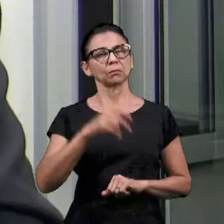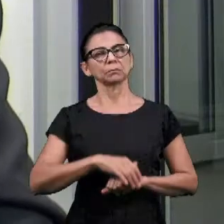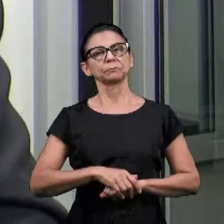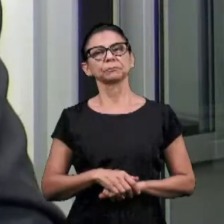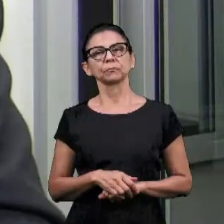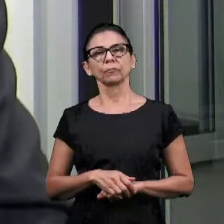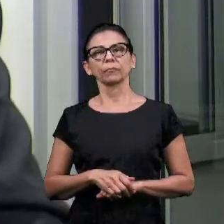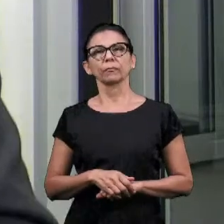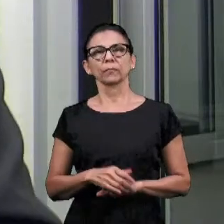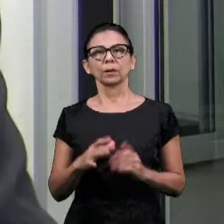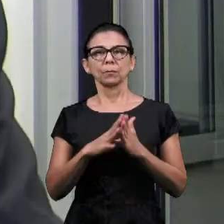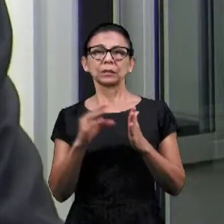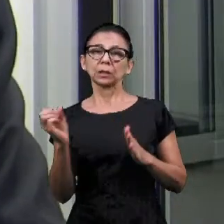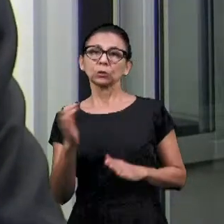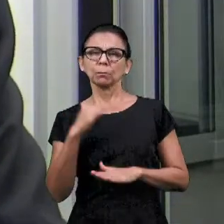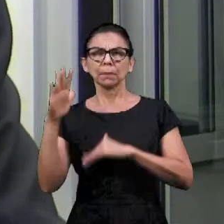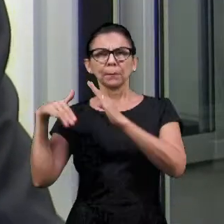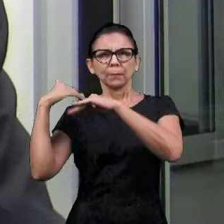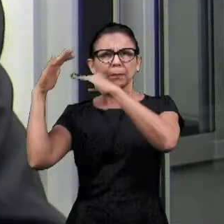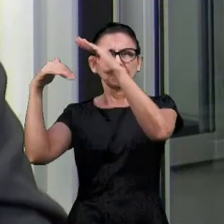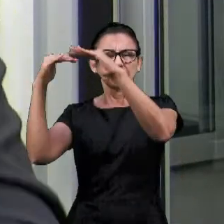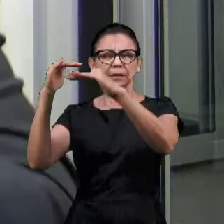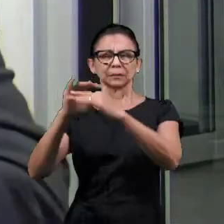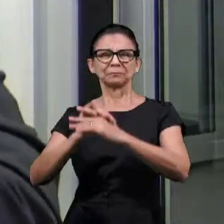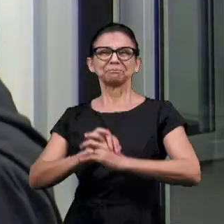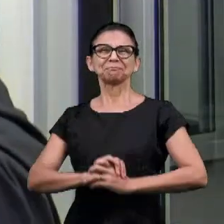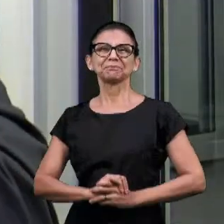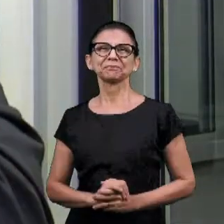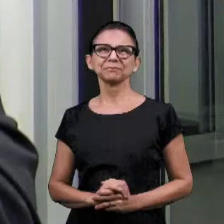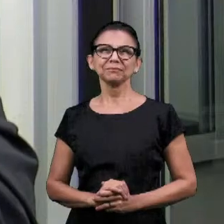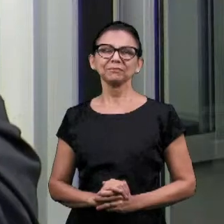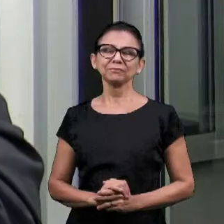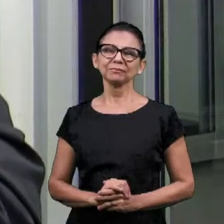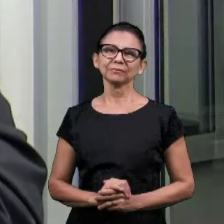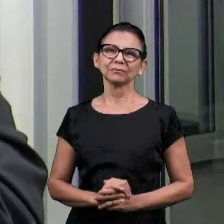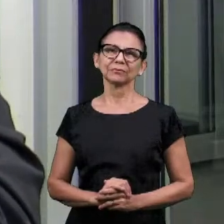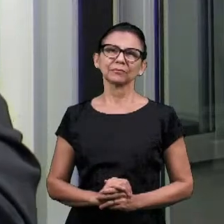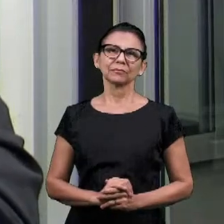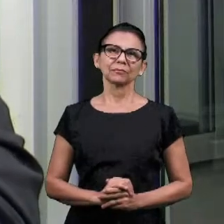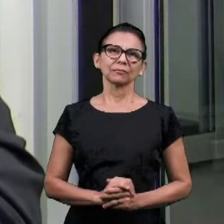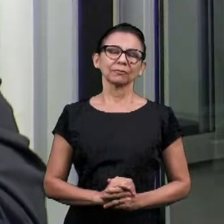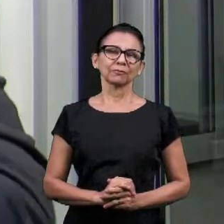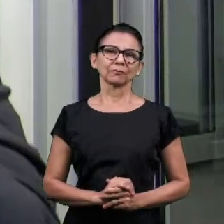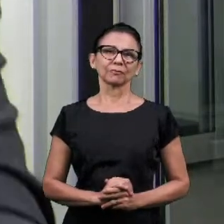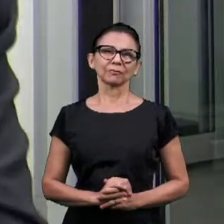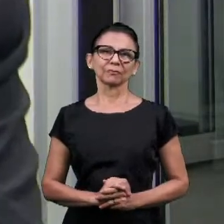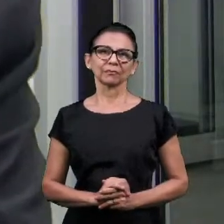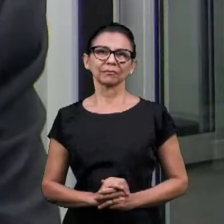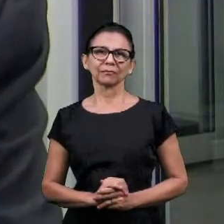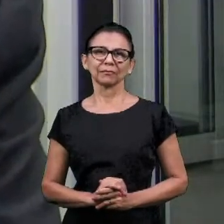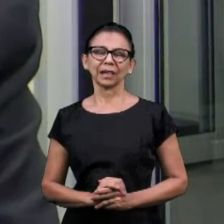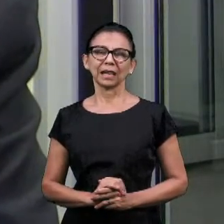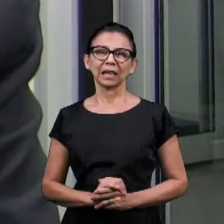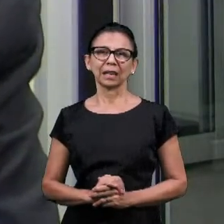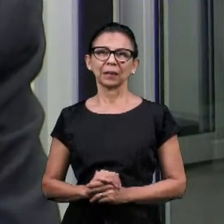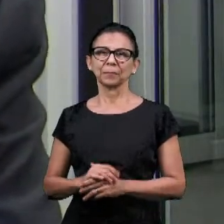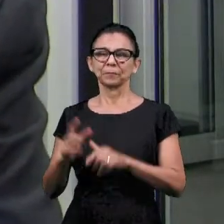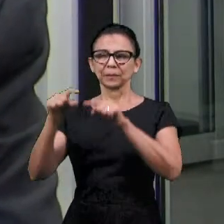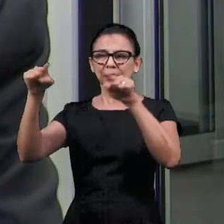formato, muito mais dinâmico, né? Eu saí daquele estúdio que eu fazia, vim para dentro do